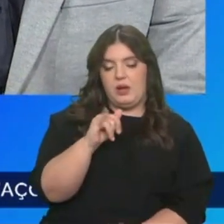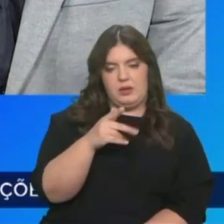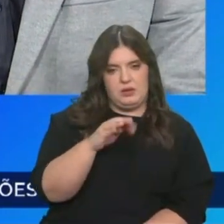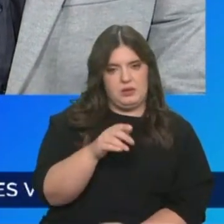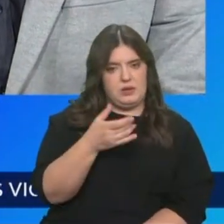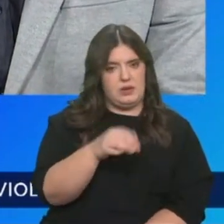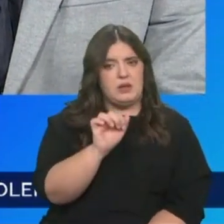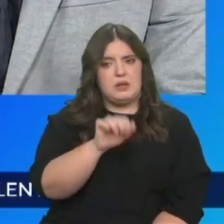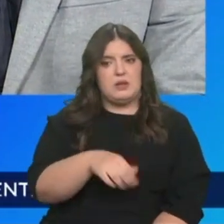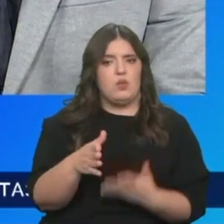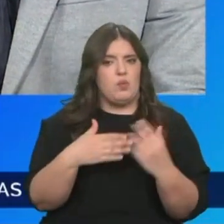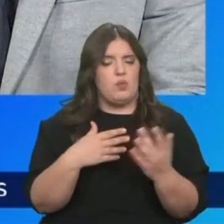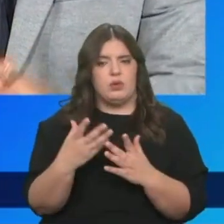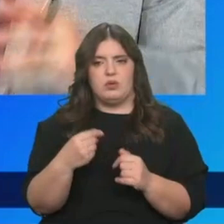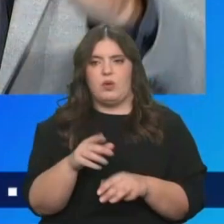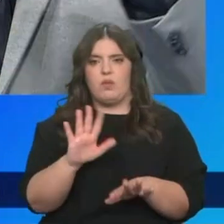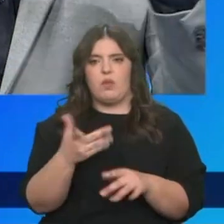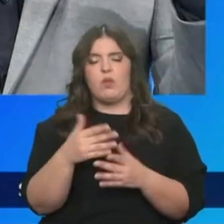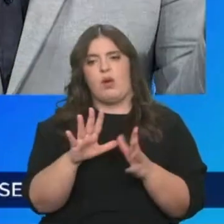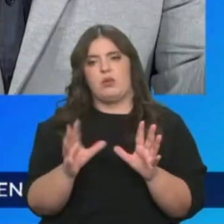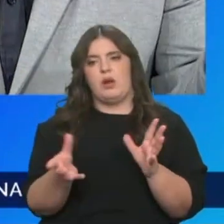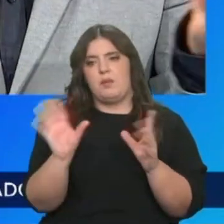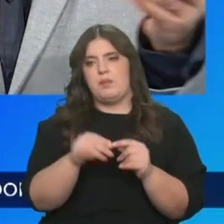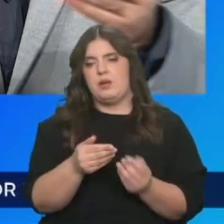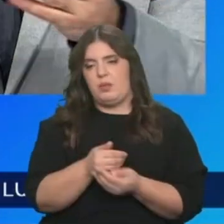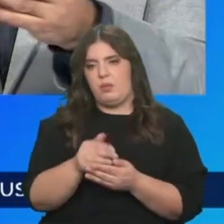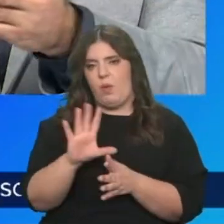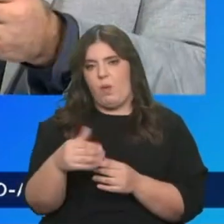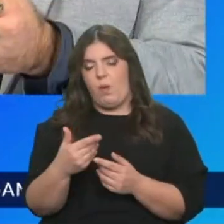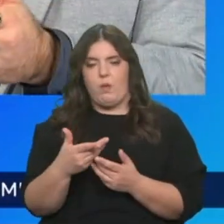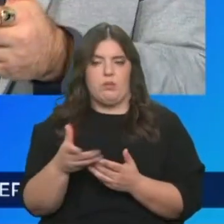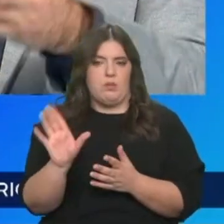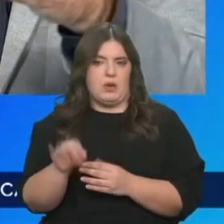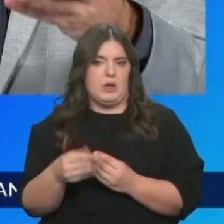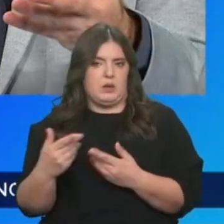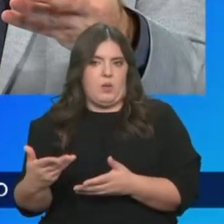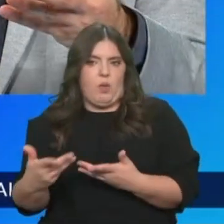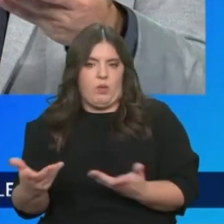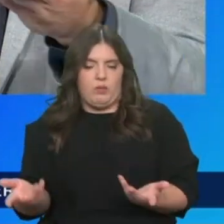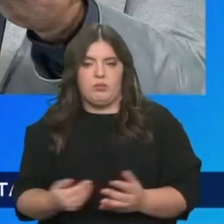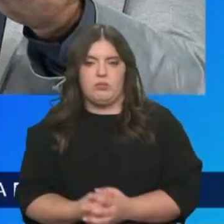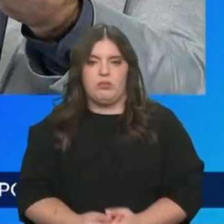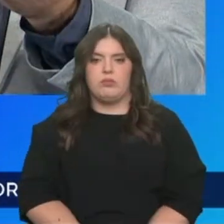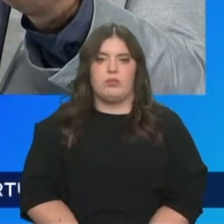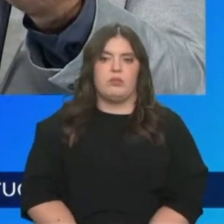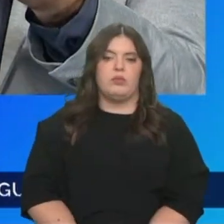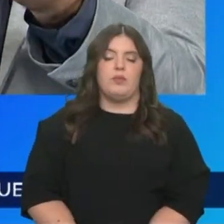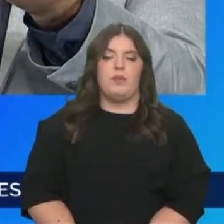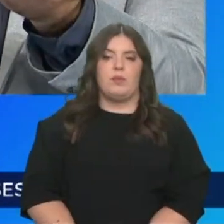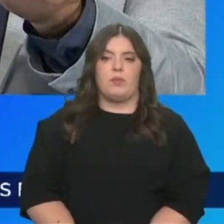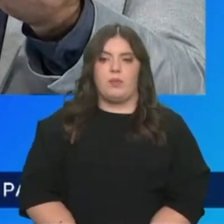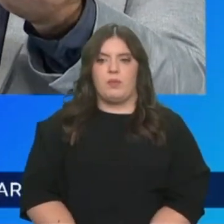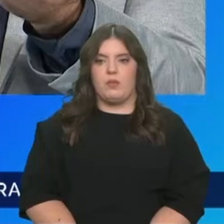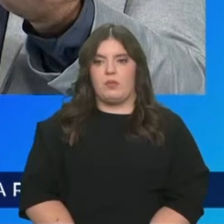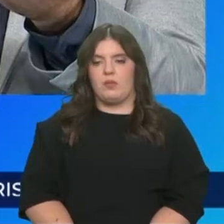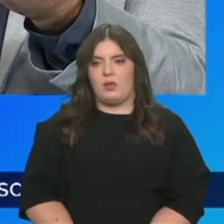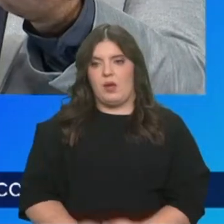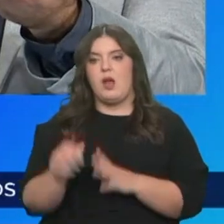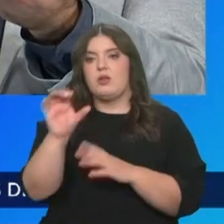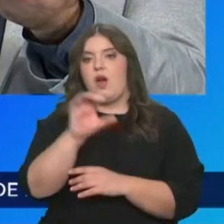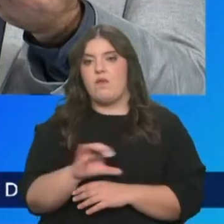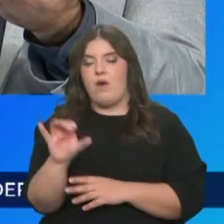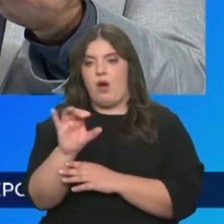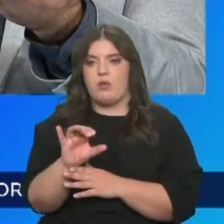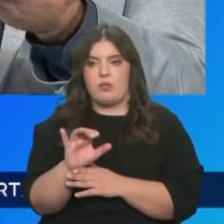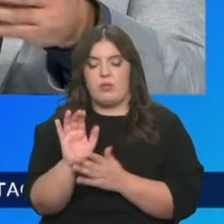Não interessa tanto se foi quando o universo era mais bebé ou o universo do nosso tempo, digamos assim. A forma